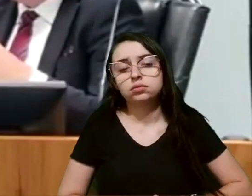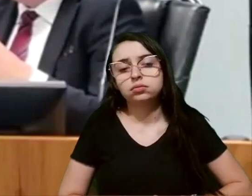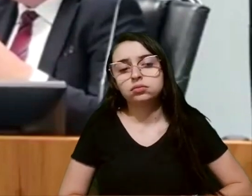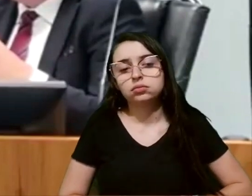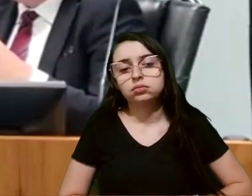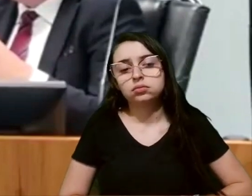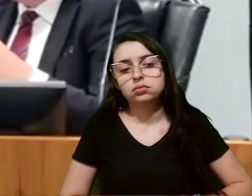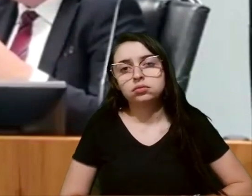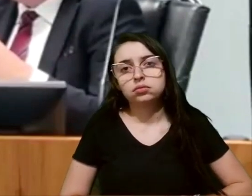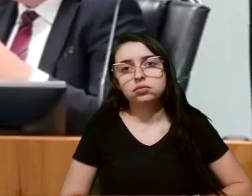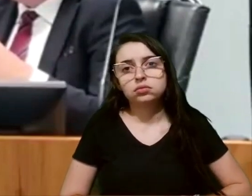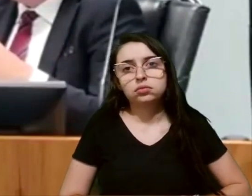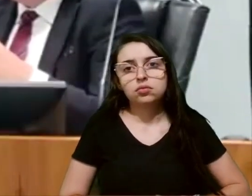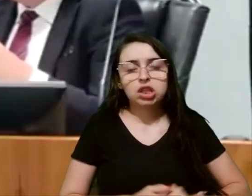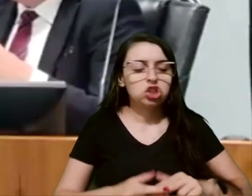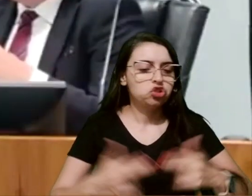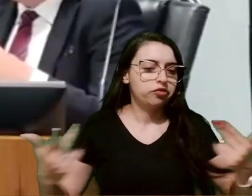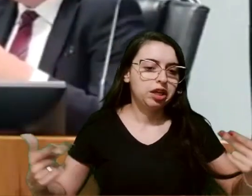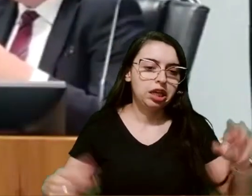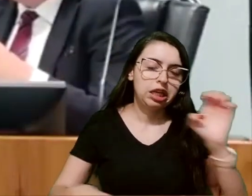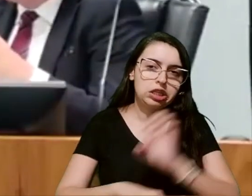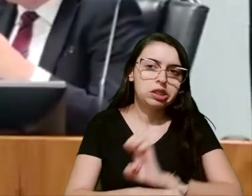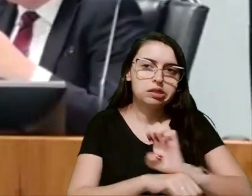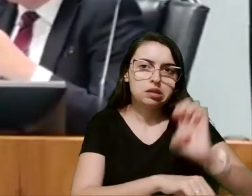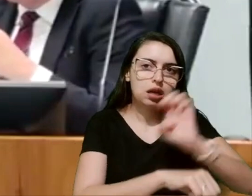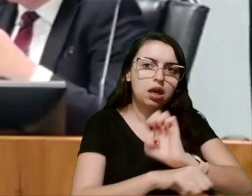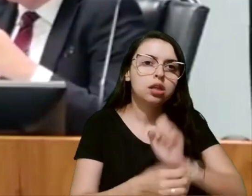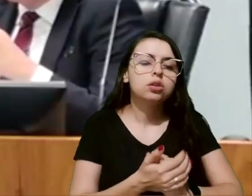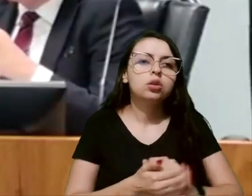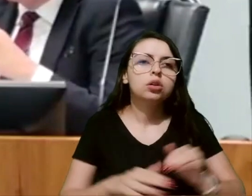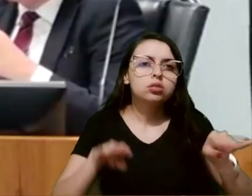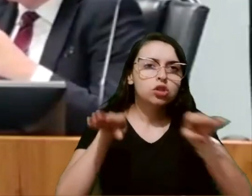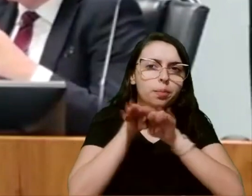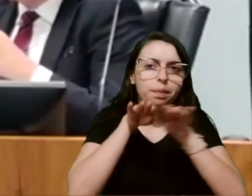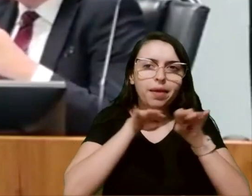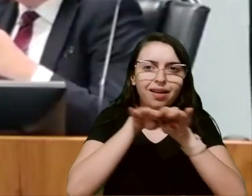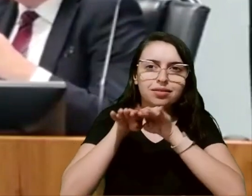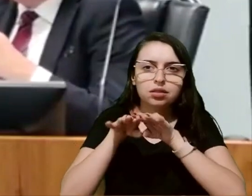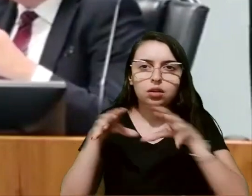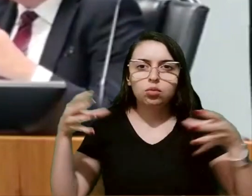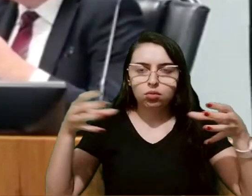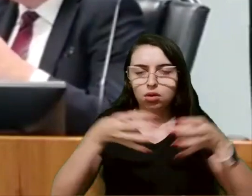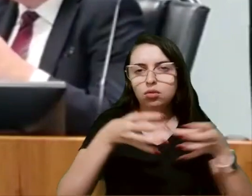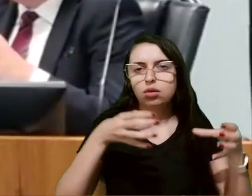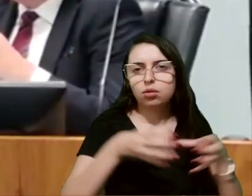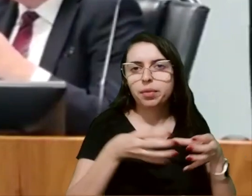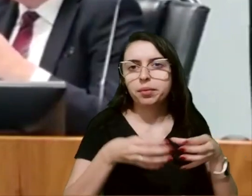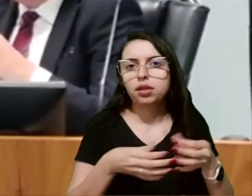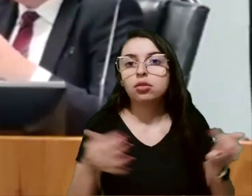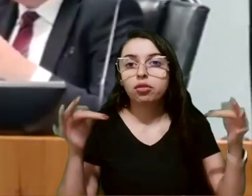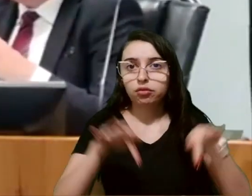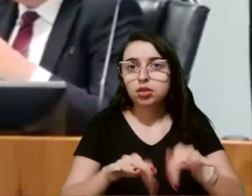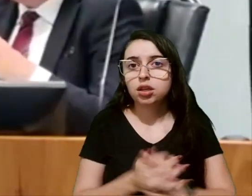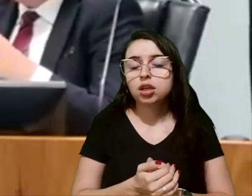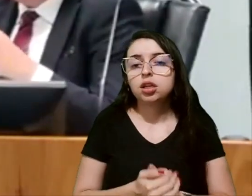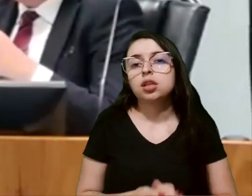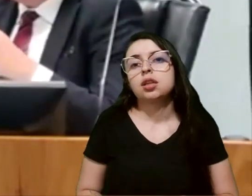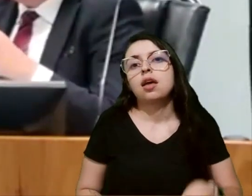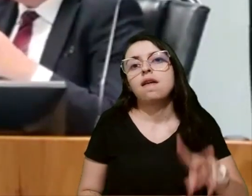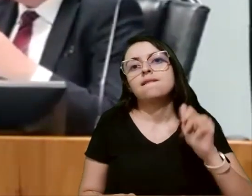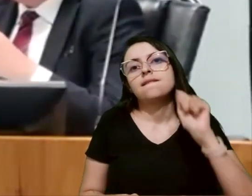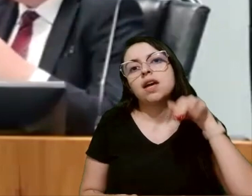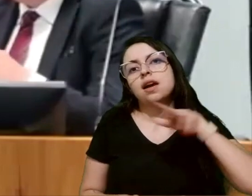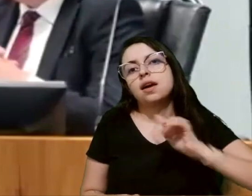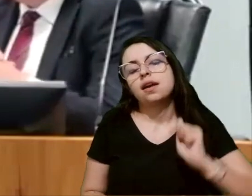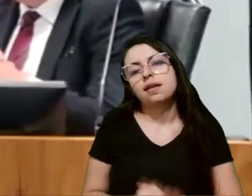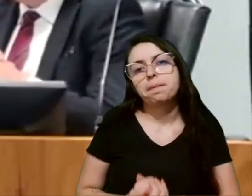despeito delas atuarem em áreas distintas, tem algum padrão de associação que permita o agrupamento para fins de criação